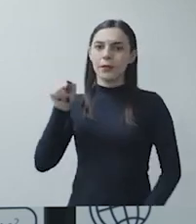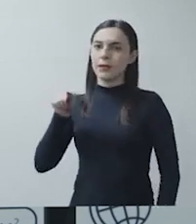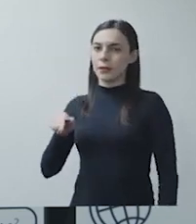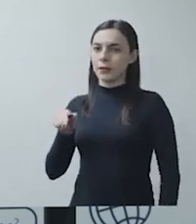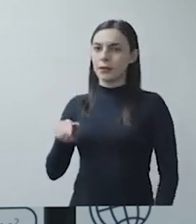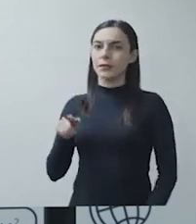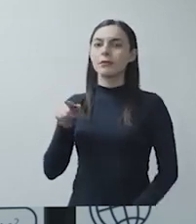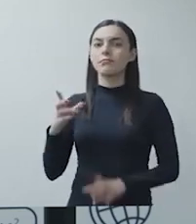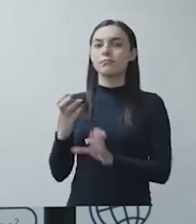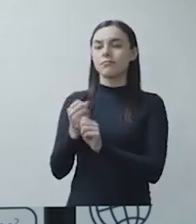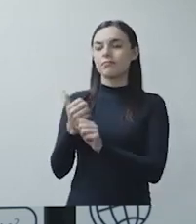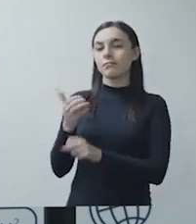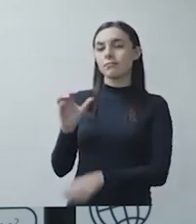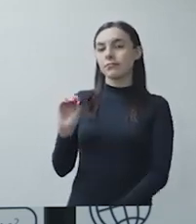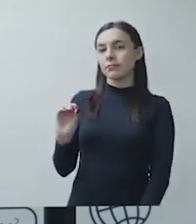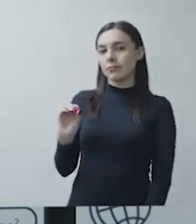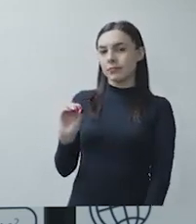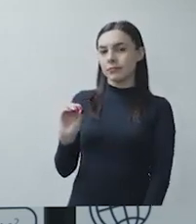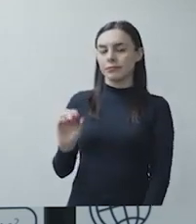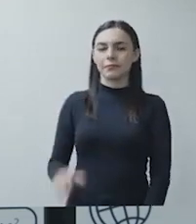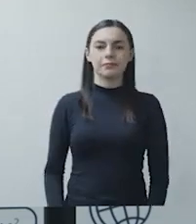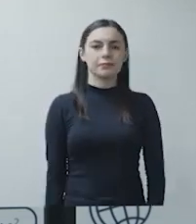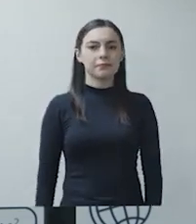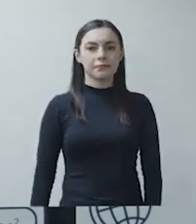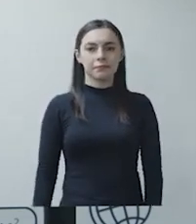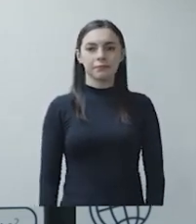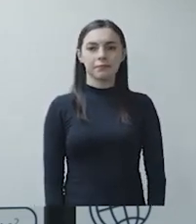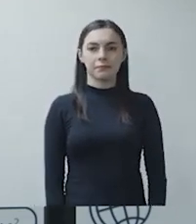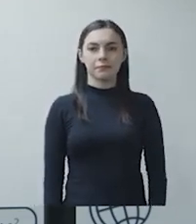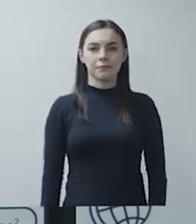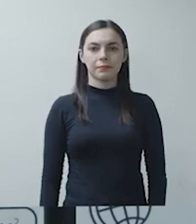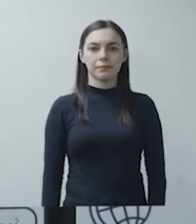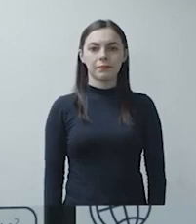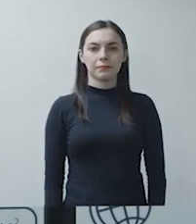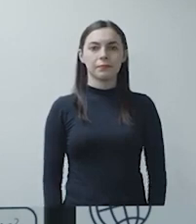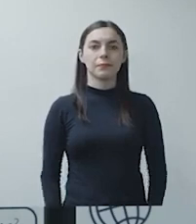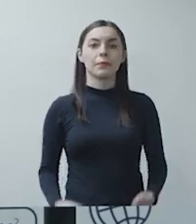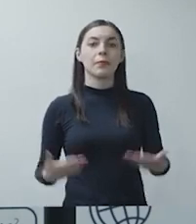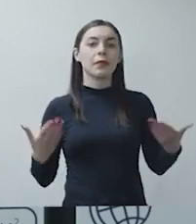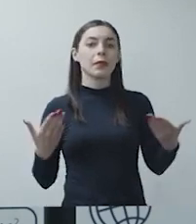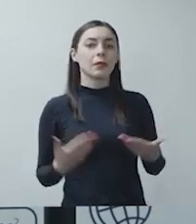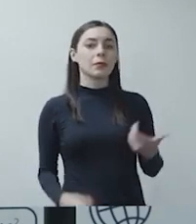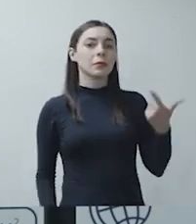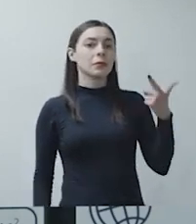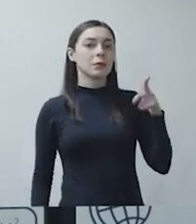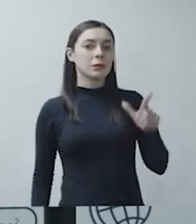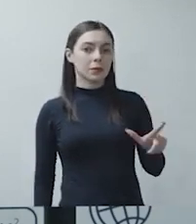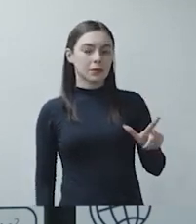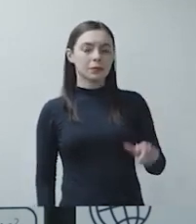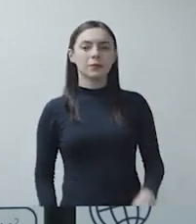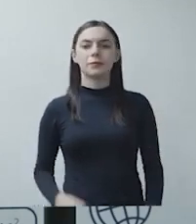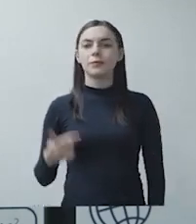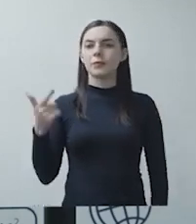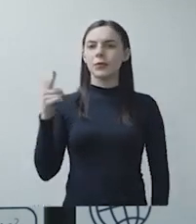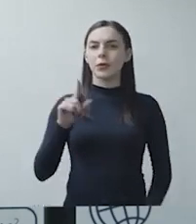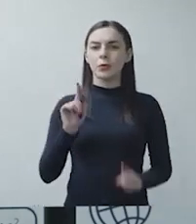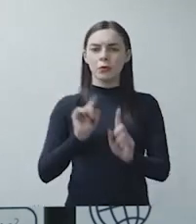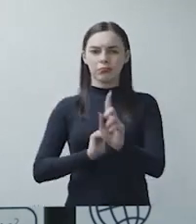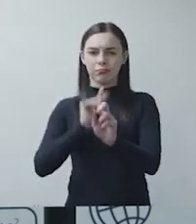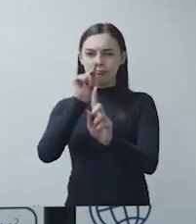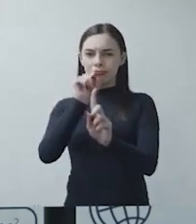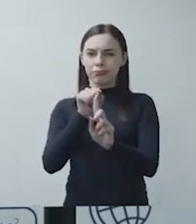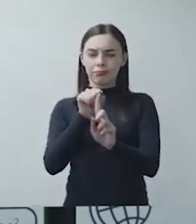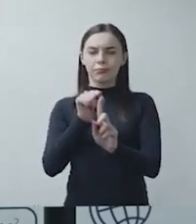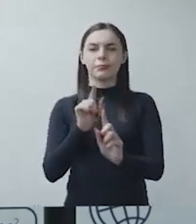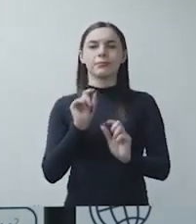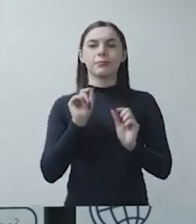E ela fez 10 pontos. Próxima. Novamente, o nosso alvo aqui, né?